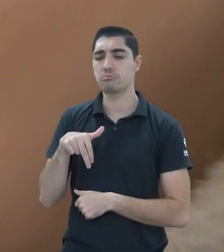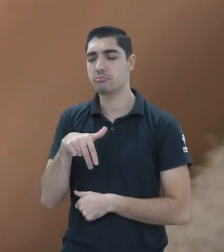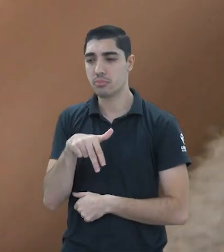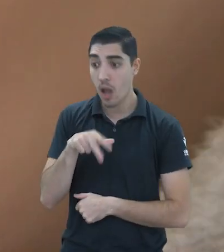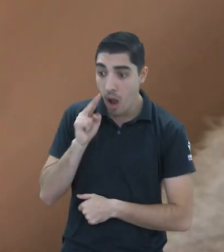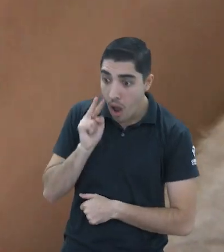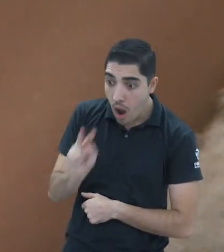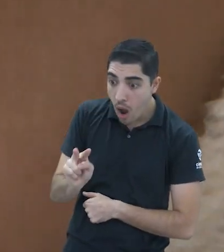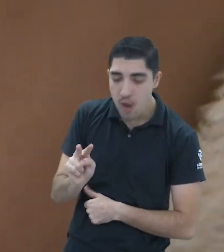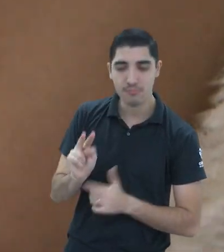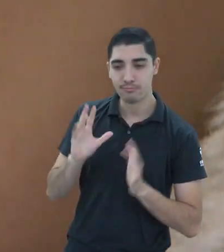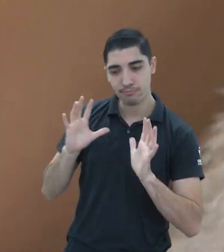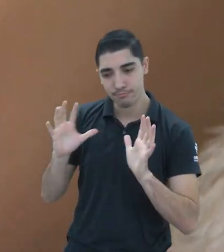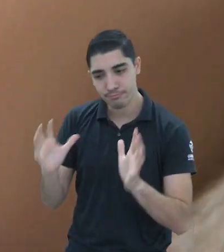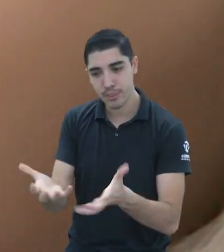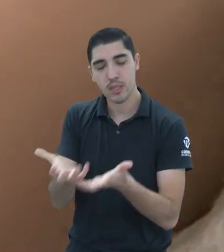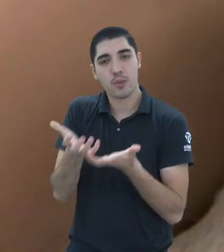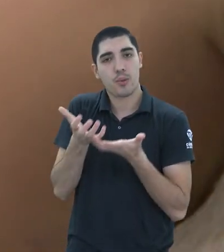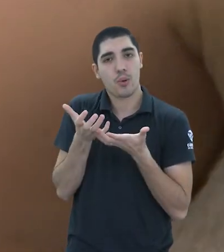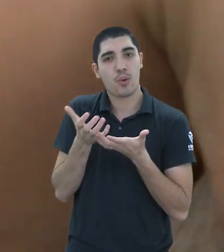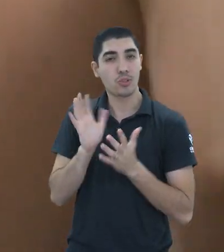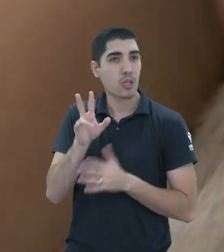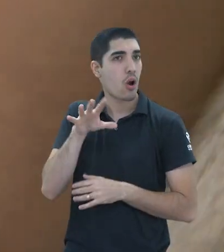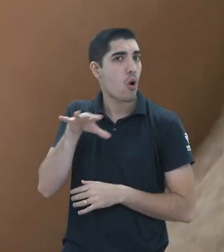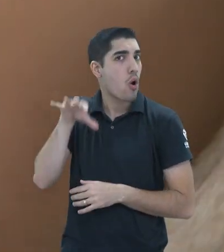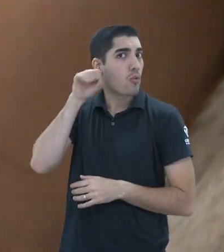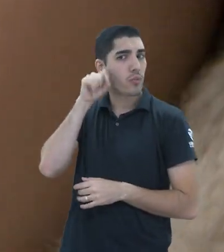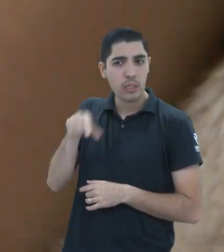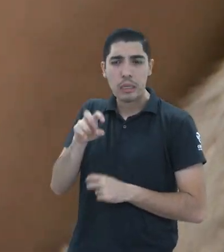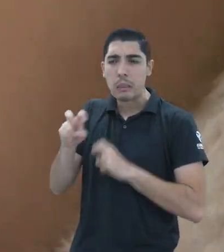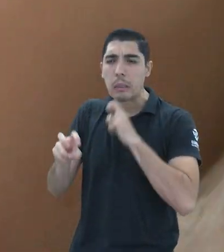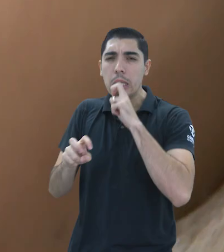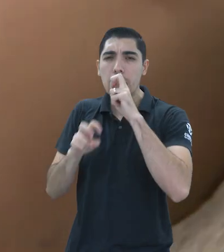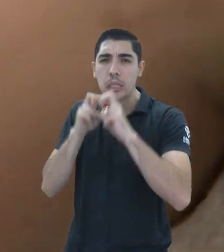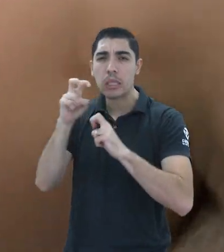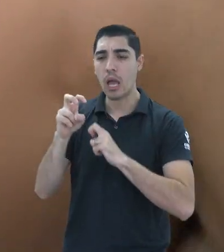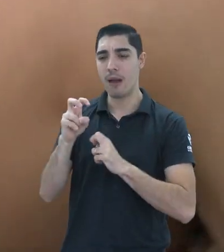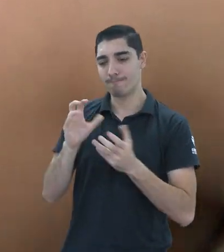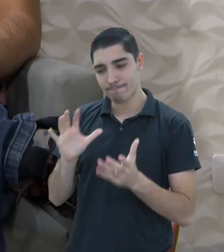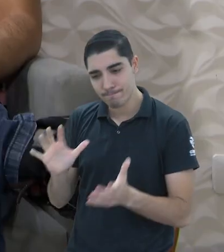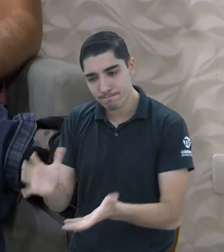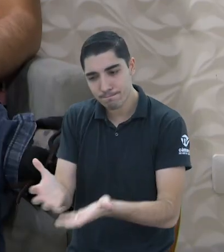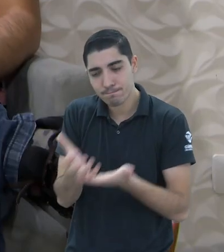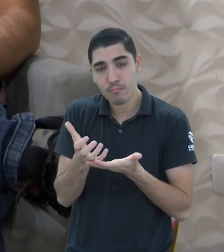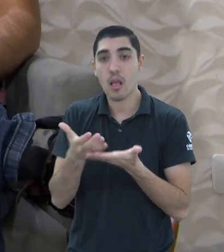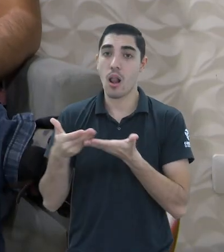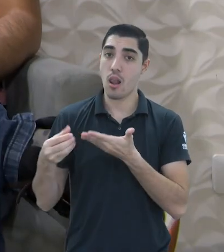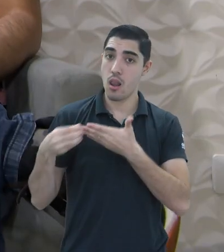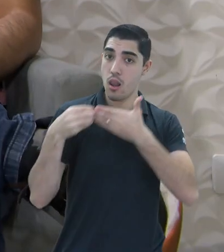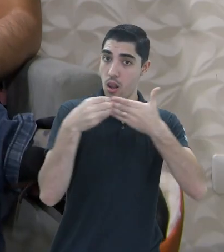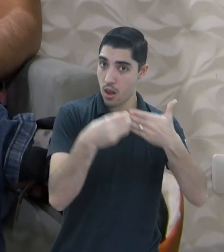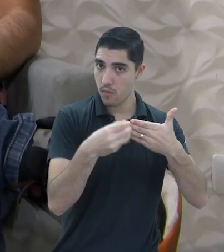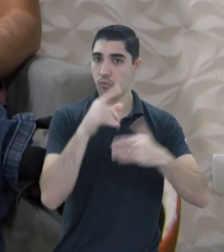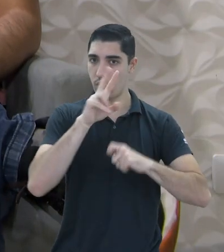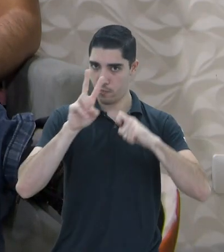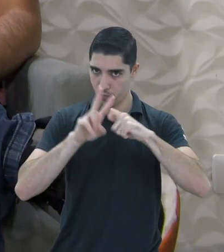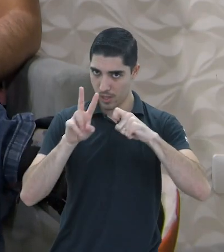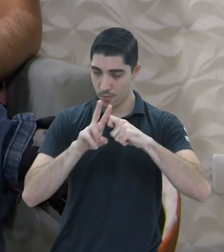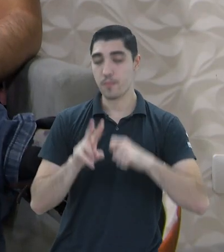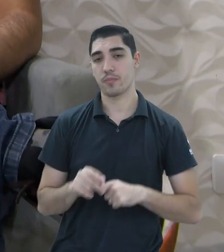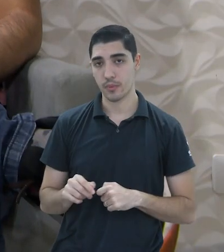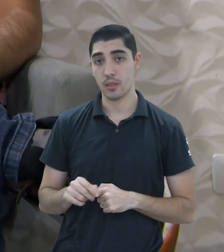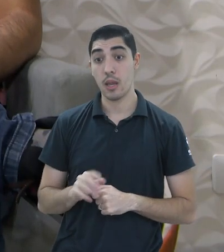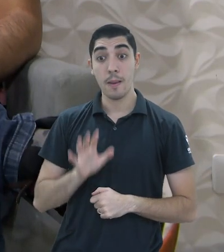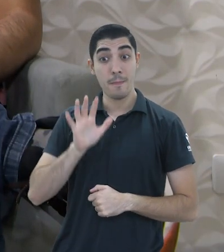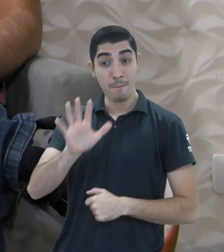foram abandonadas, e ouviu elas e conseguiu resgatá-las, e levou para um veterinário. Só que quando elas